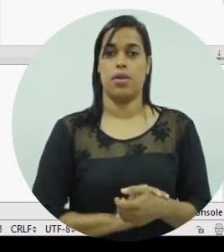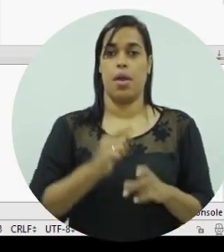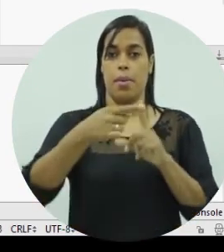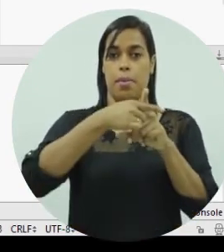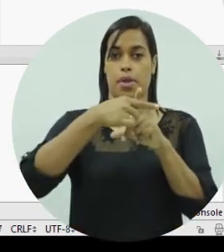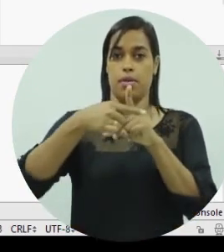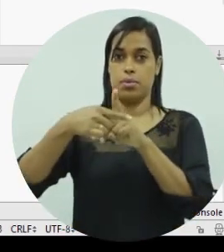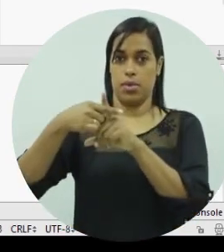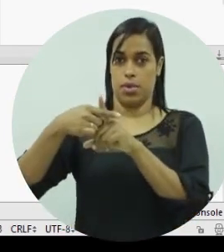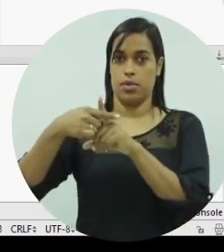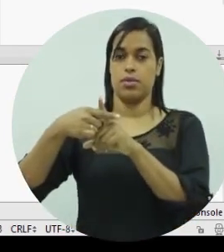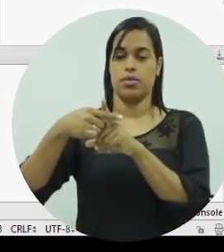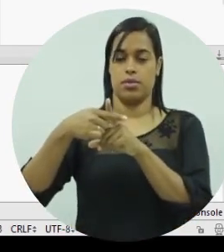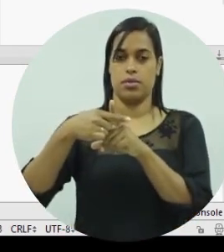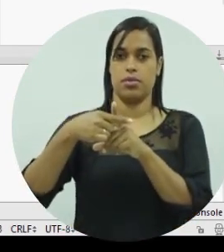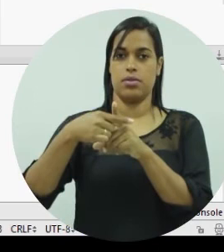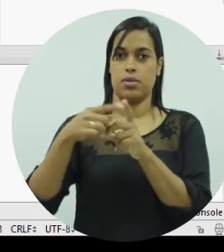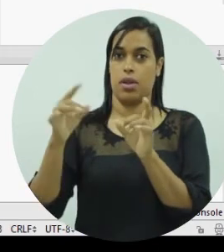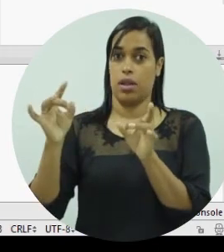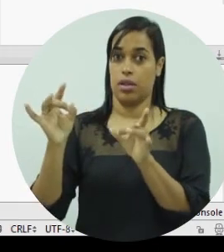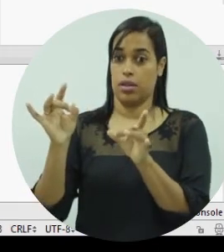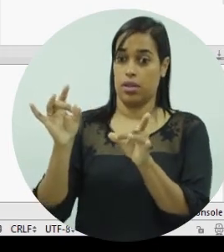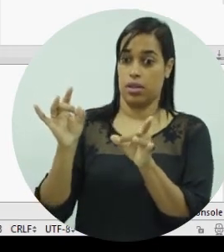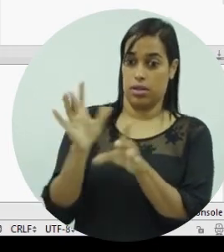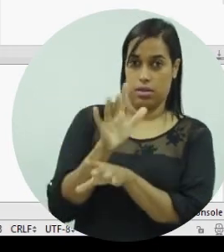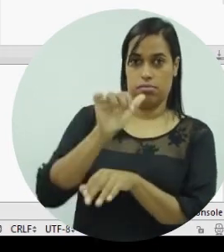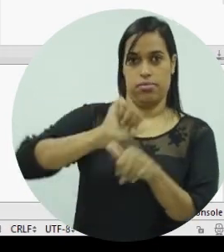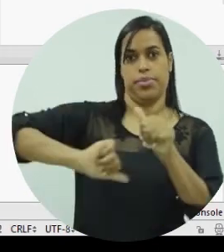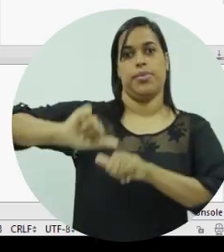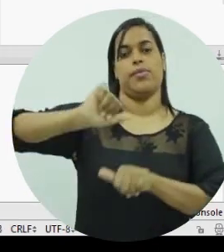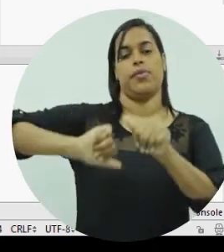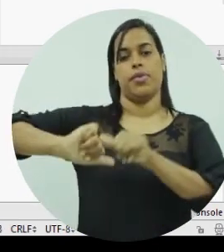mais, colocado após a variável,